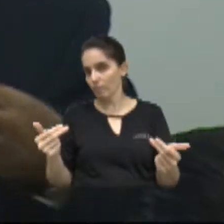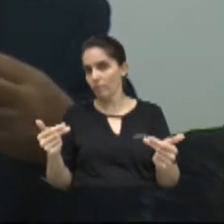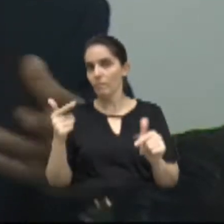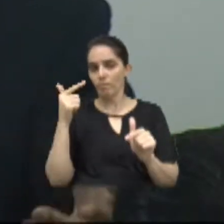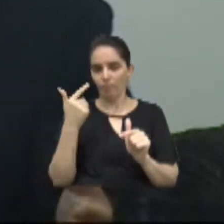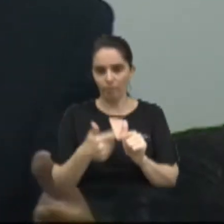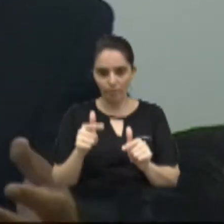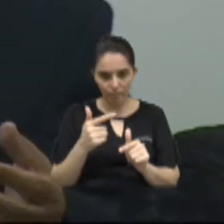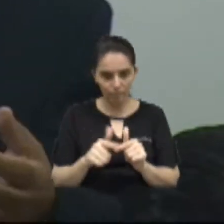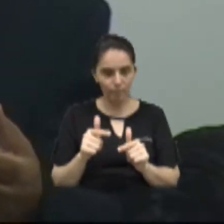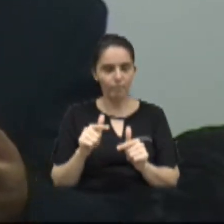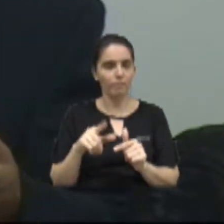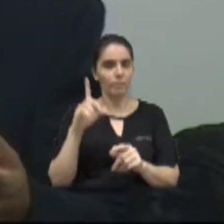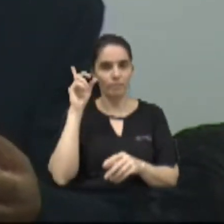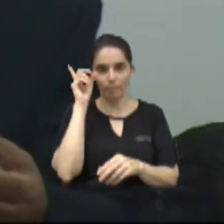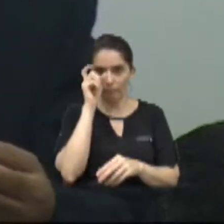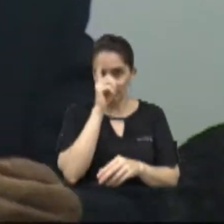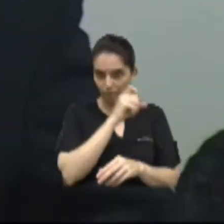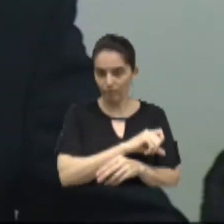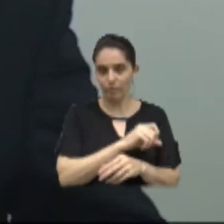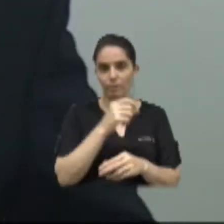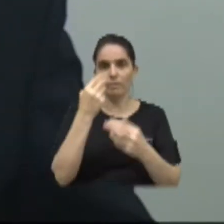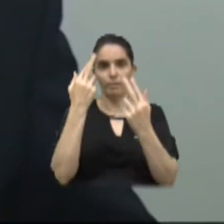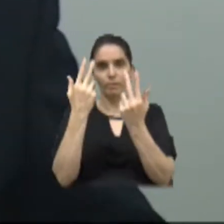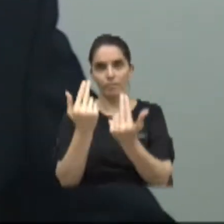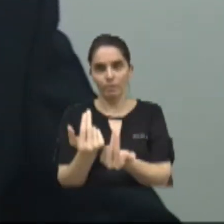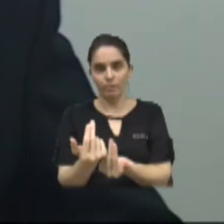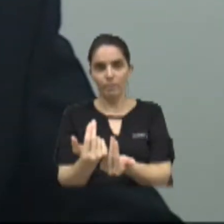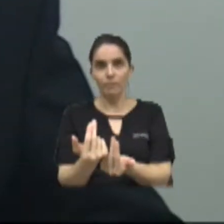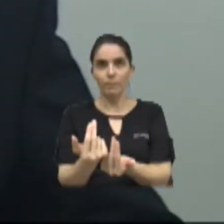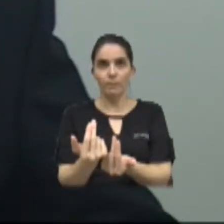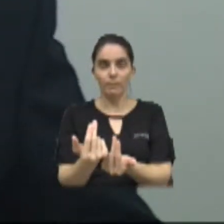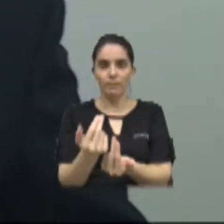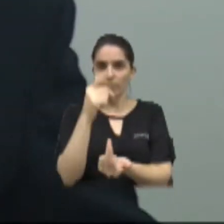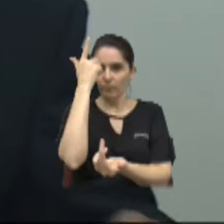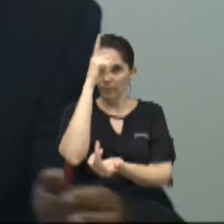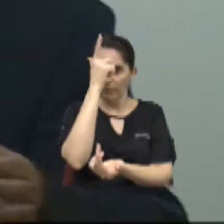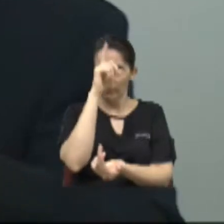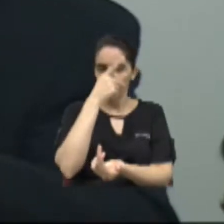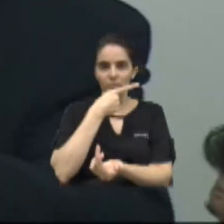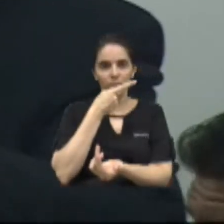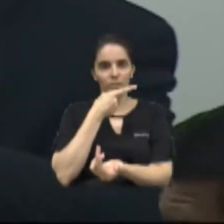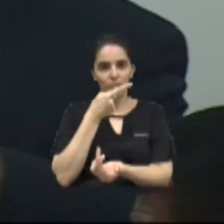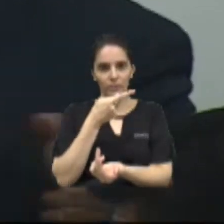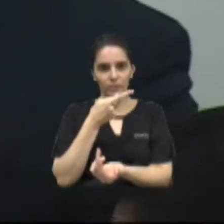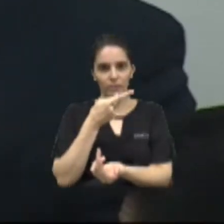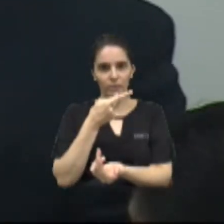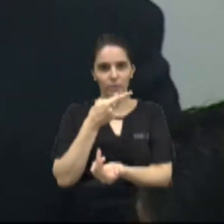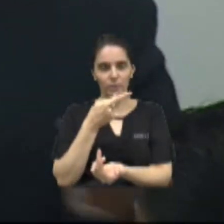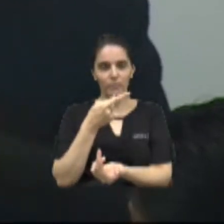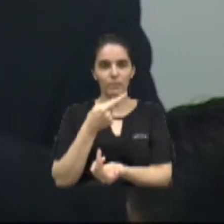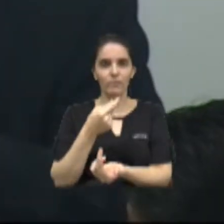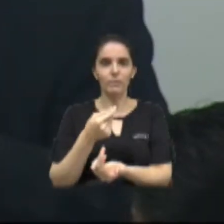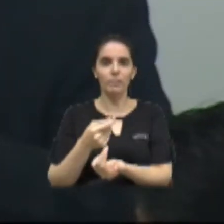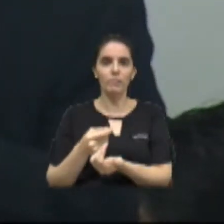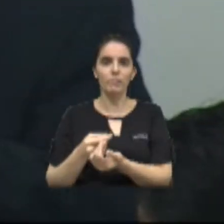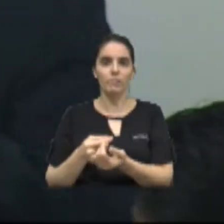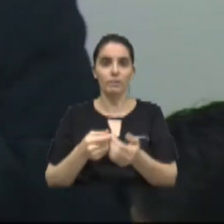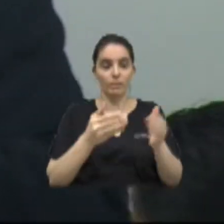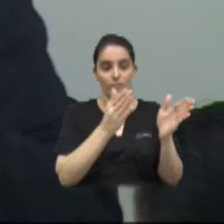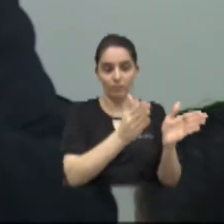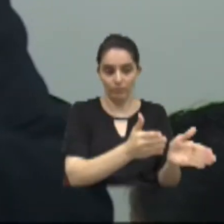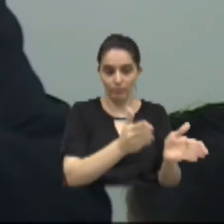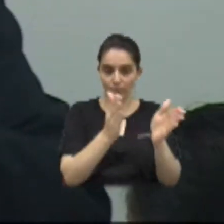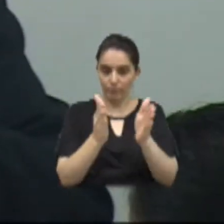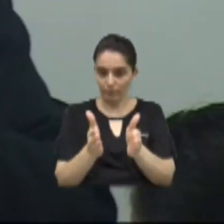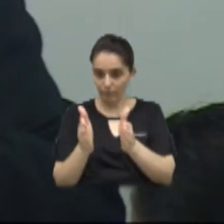situações, dificuldades. O que o vereador Demão falou que às vezes é porque não está dividido. Eu acho que seria